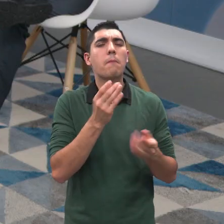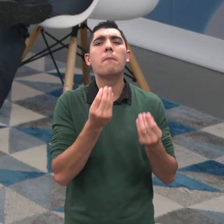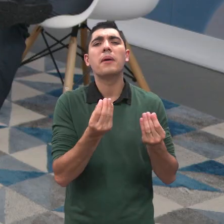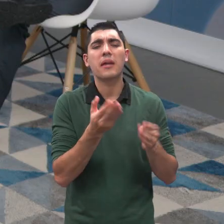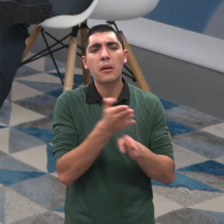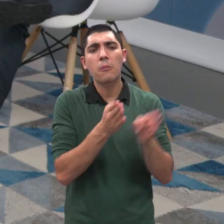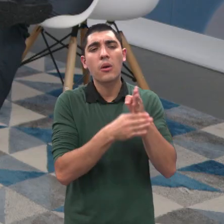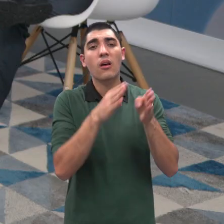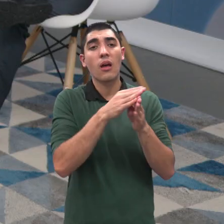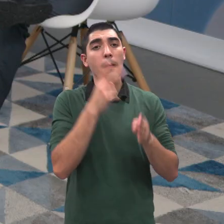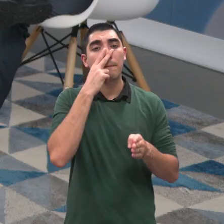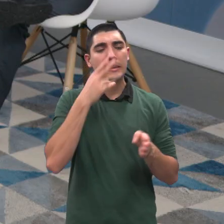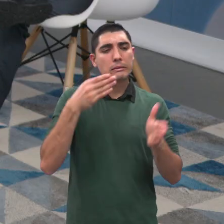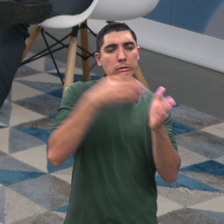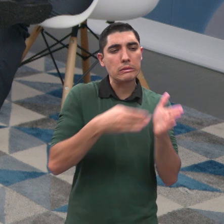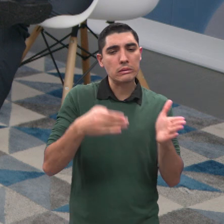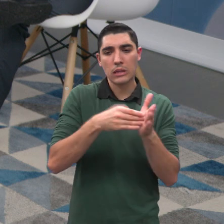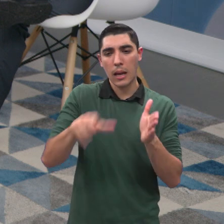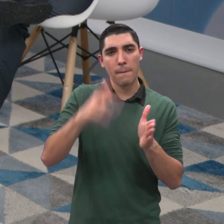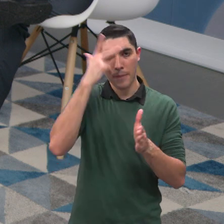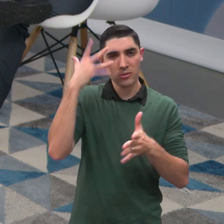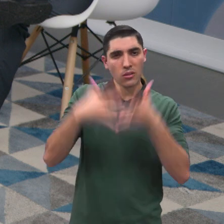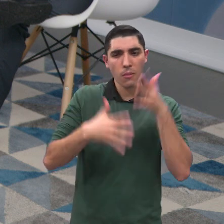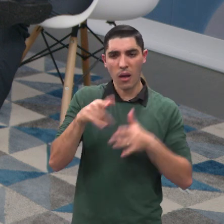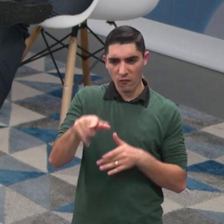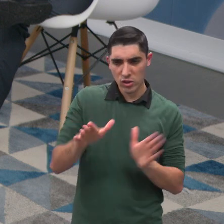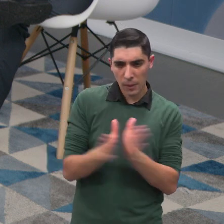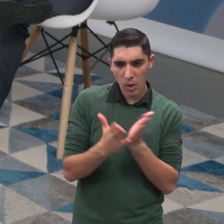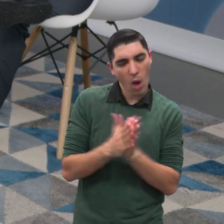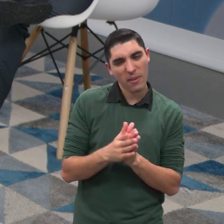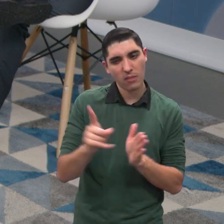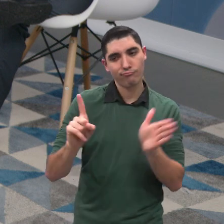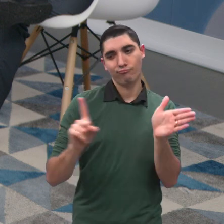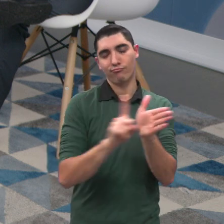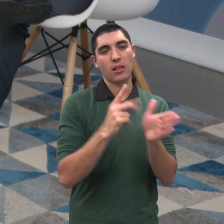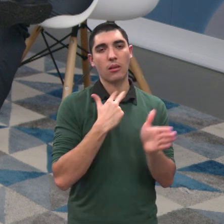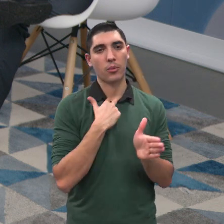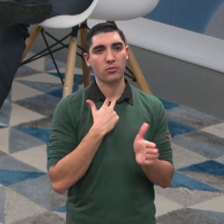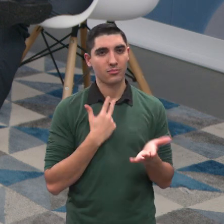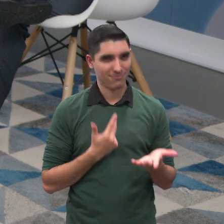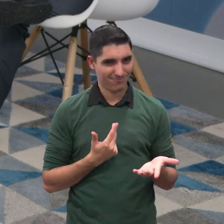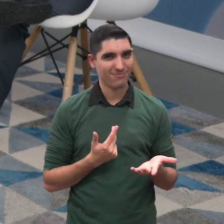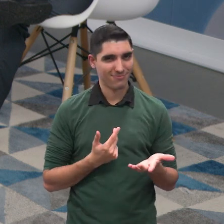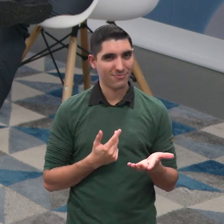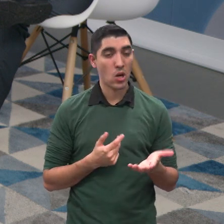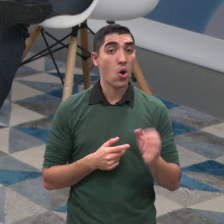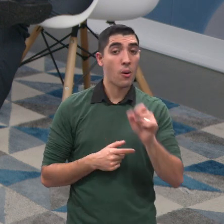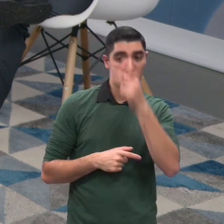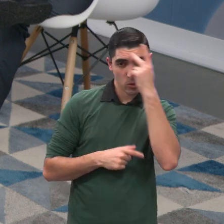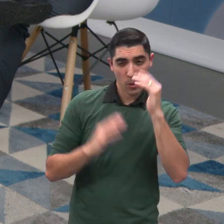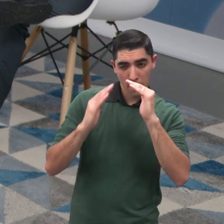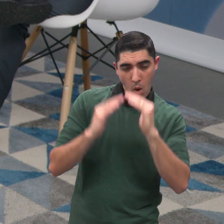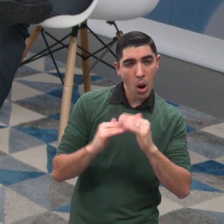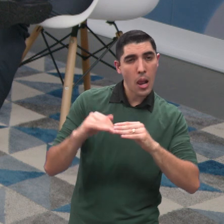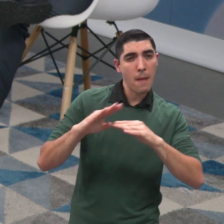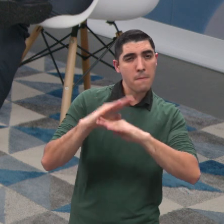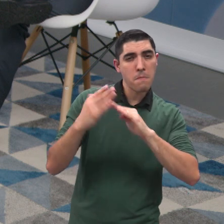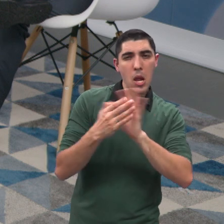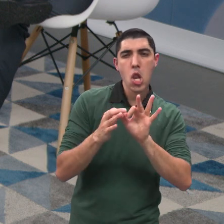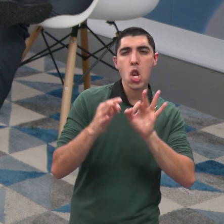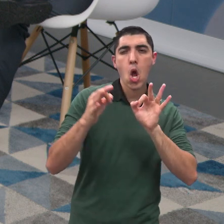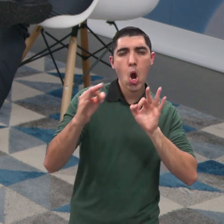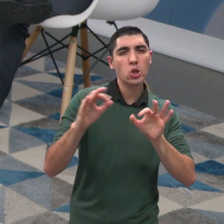restringindo o acesso, o ir e vir de pessoas menos favorecidas, por exemplo, que moram em locais mais distantes,